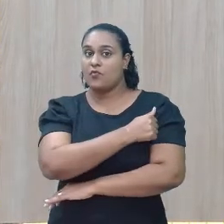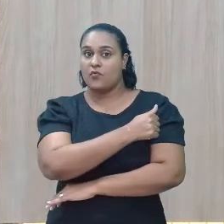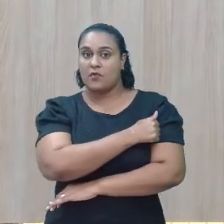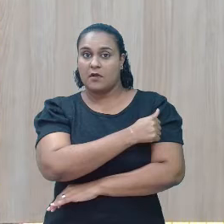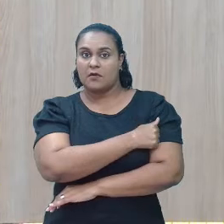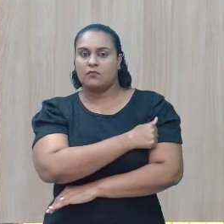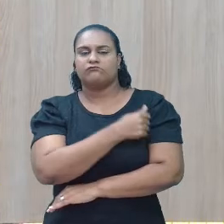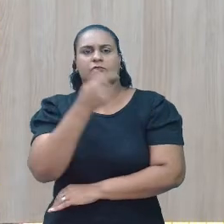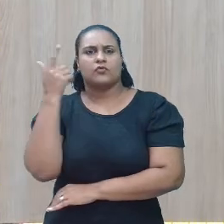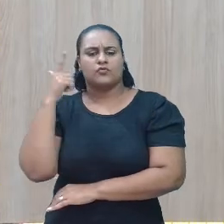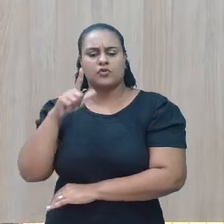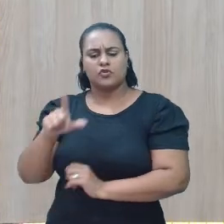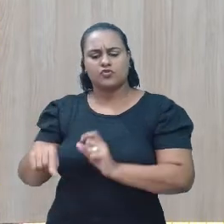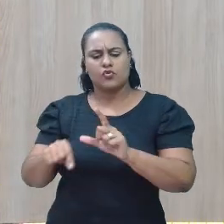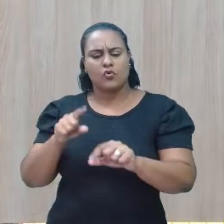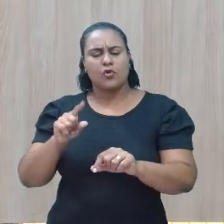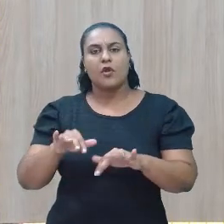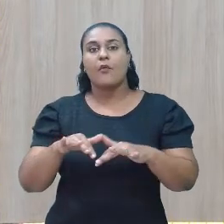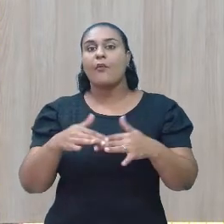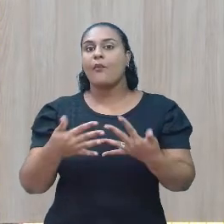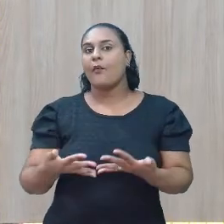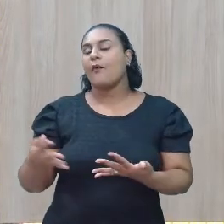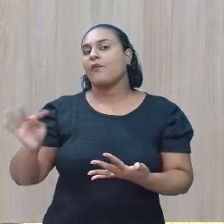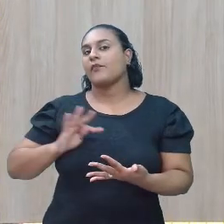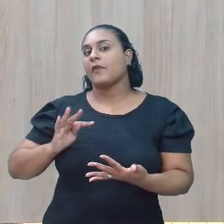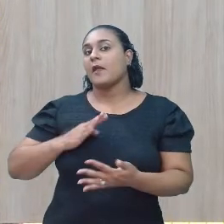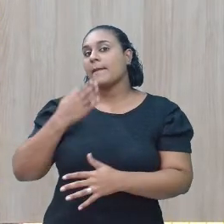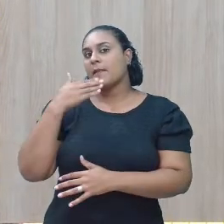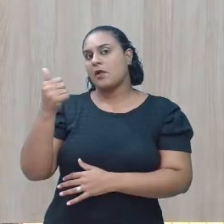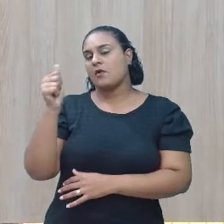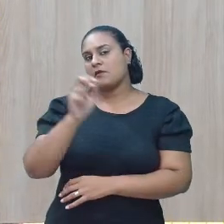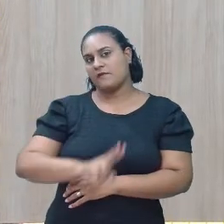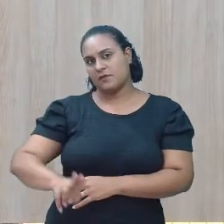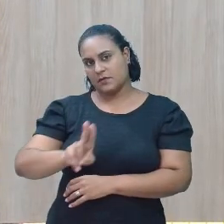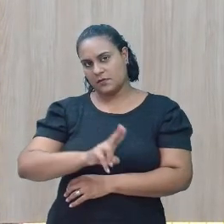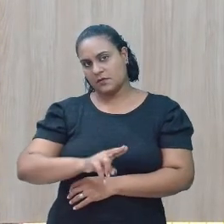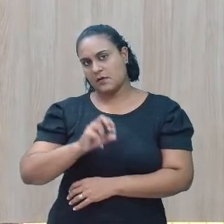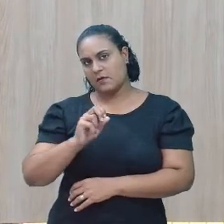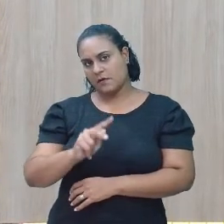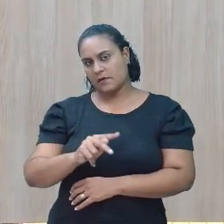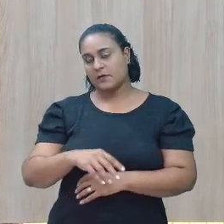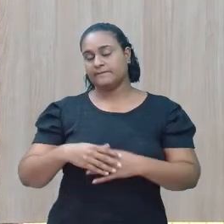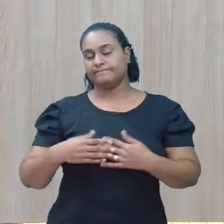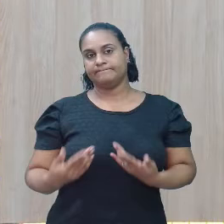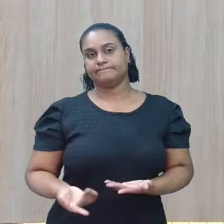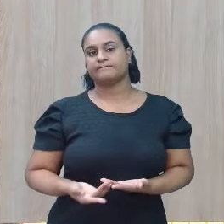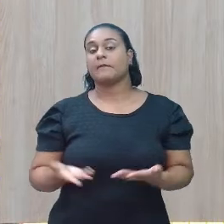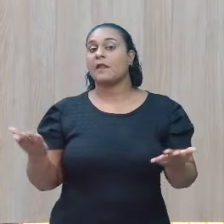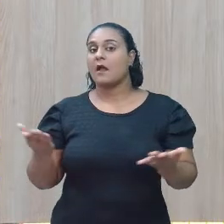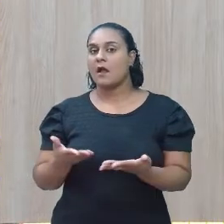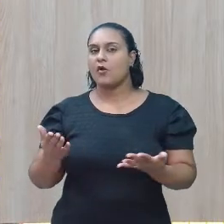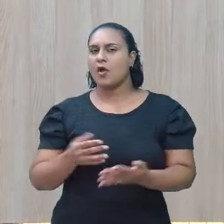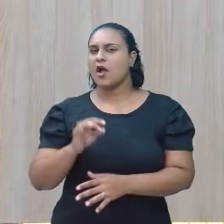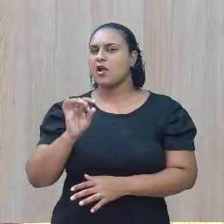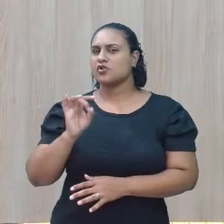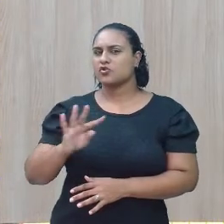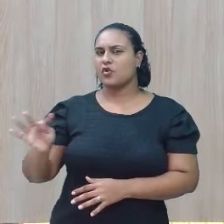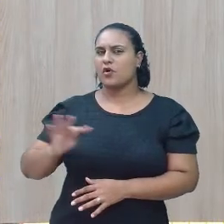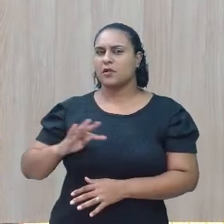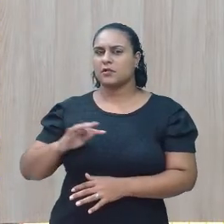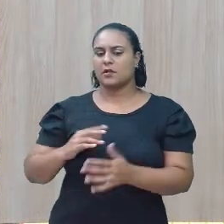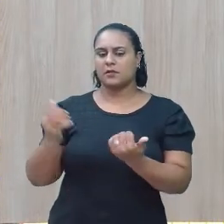estudantes consigam escolher qual é a melhor técnica que ele vai utilizar, tá certo? No caso aqui, eu vou utilizar apenas a técnica